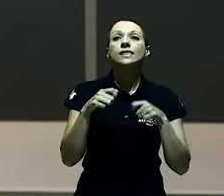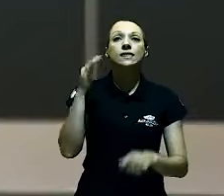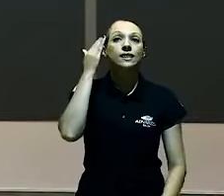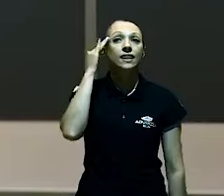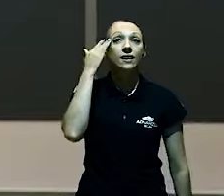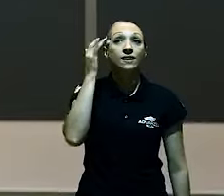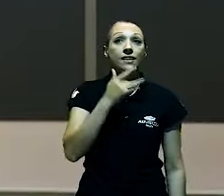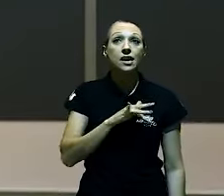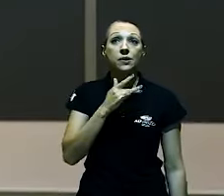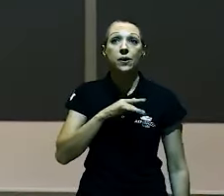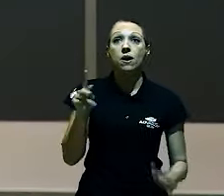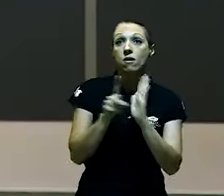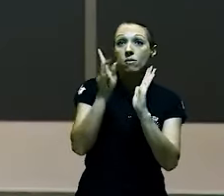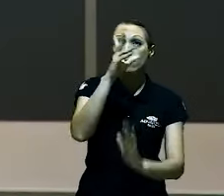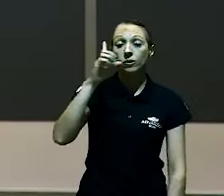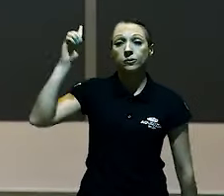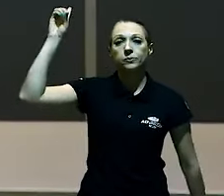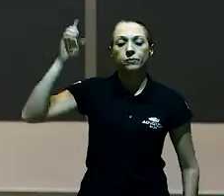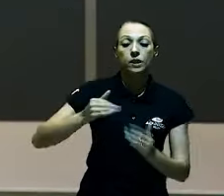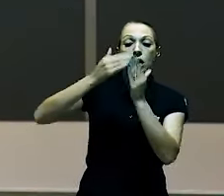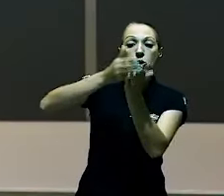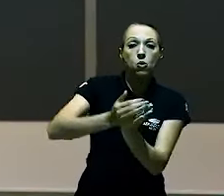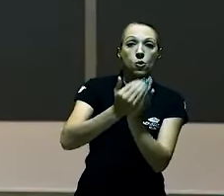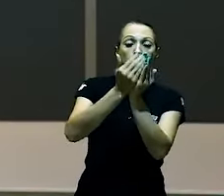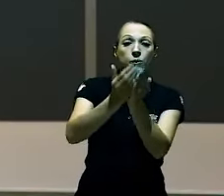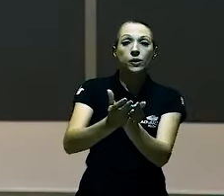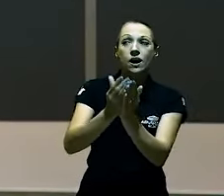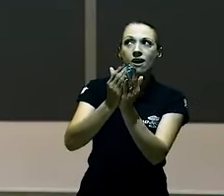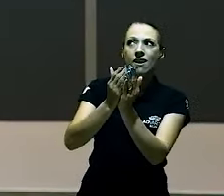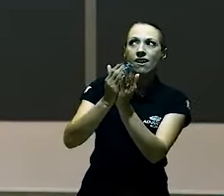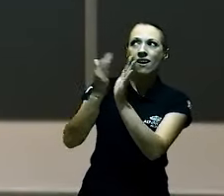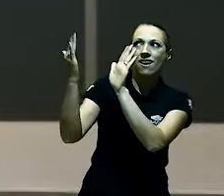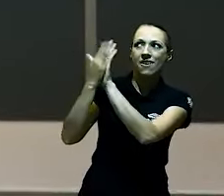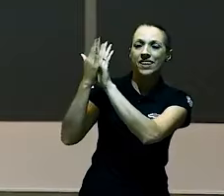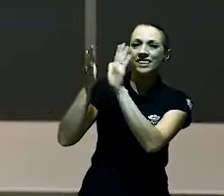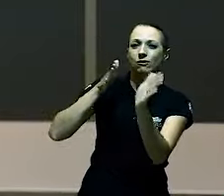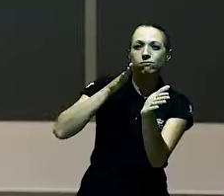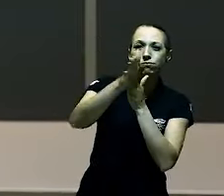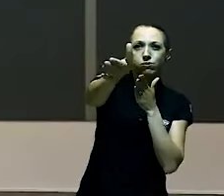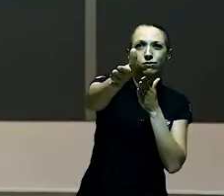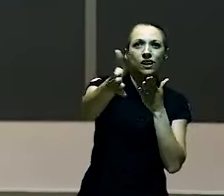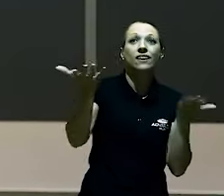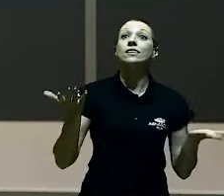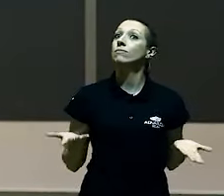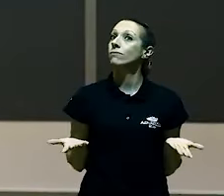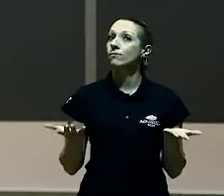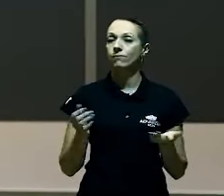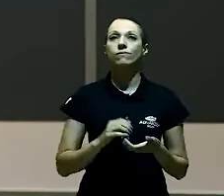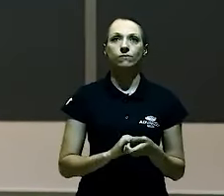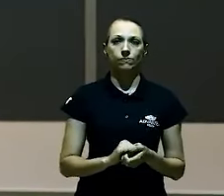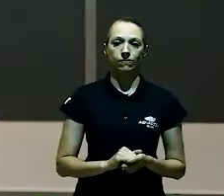Por isso, a estratégia de Jonas foi fugir da presença de Deus, mas a estratégia de Deus, escute isso,